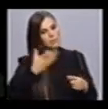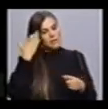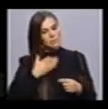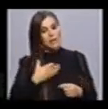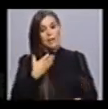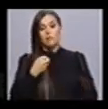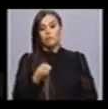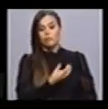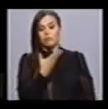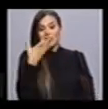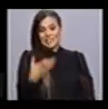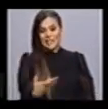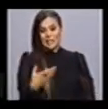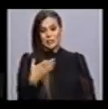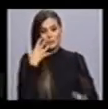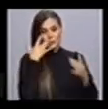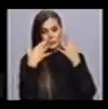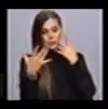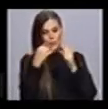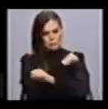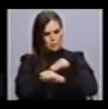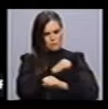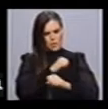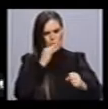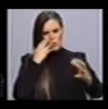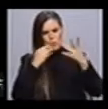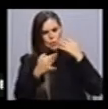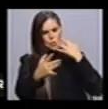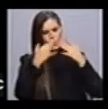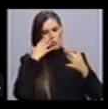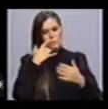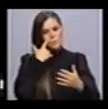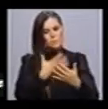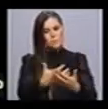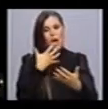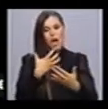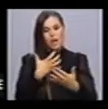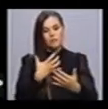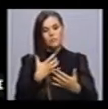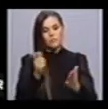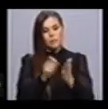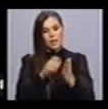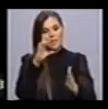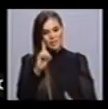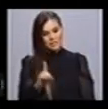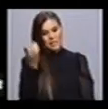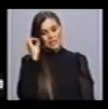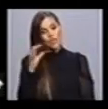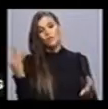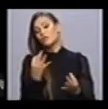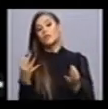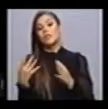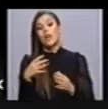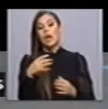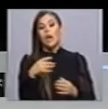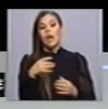7 flares brilhantes, 7 explosões muito brilhantes. A mais forte foi registrada no dia 6 e teve a magnitude que os astrónomos